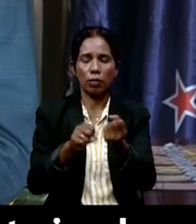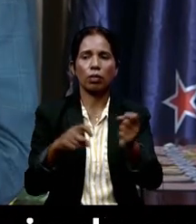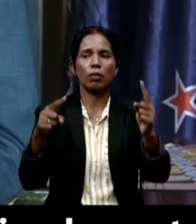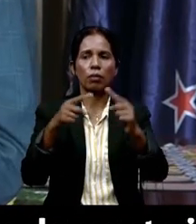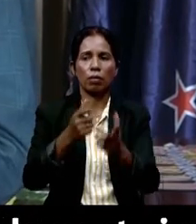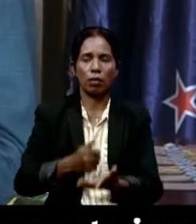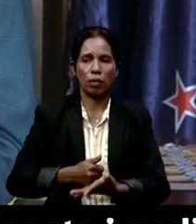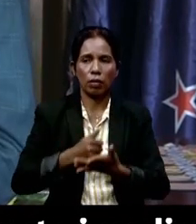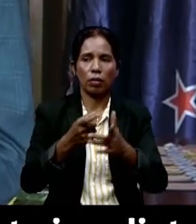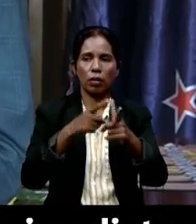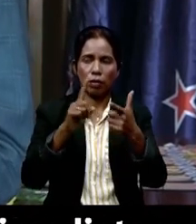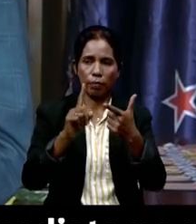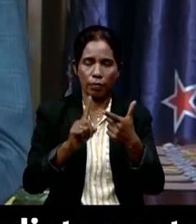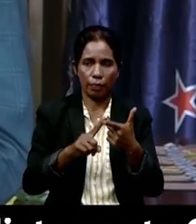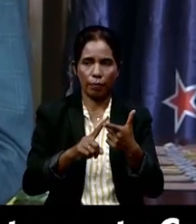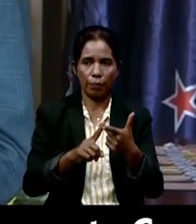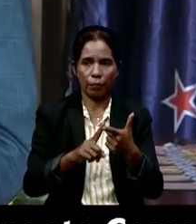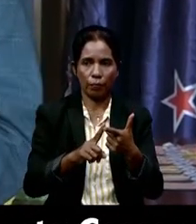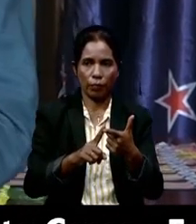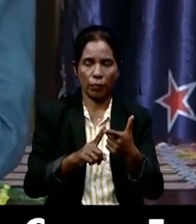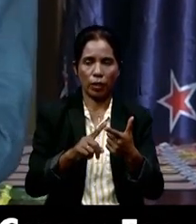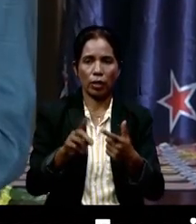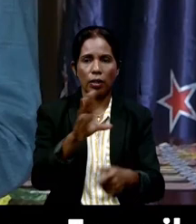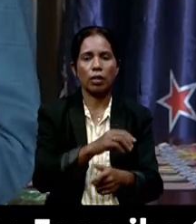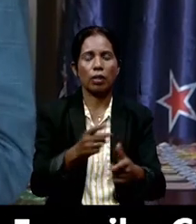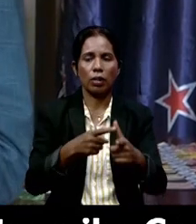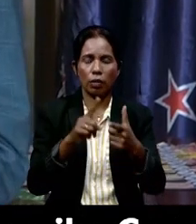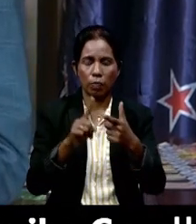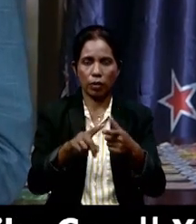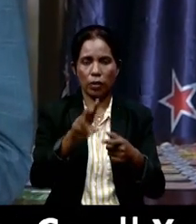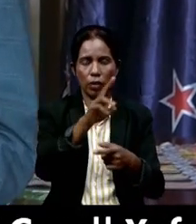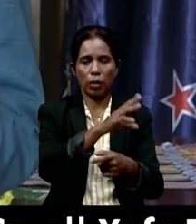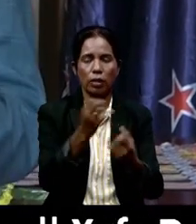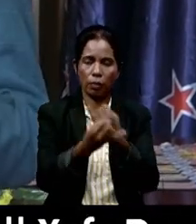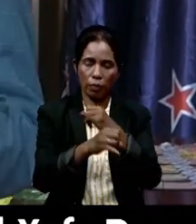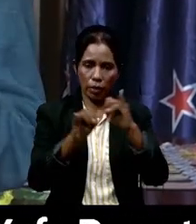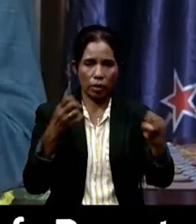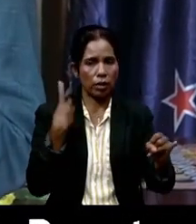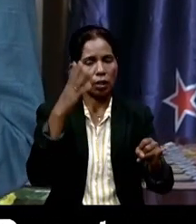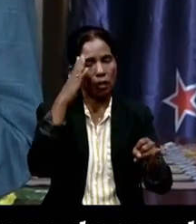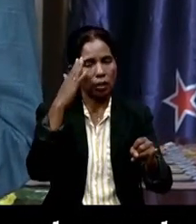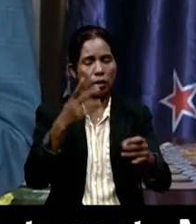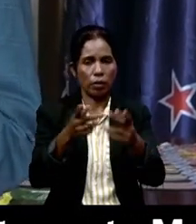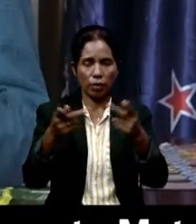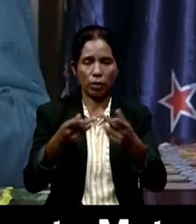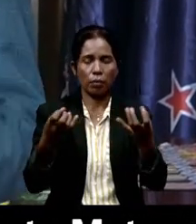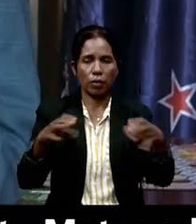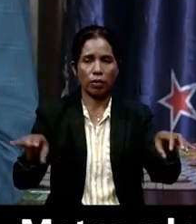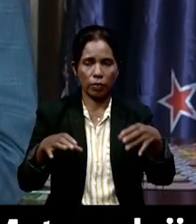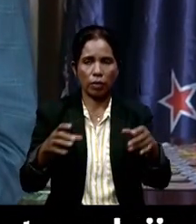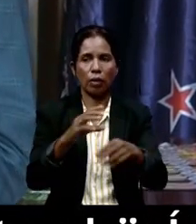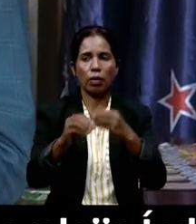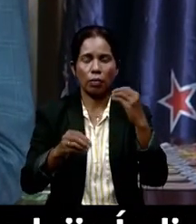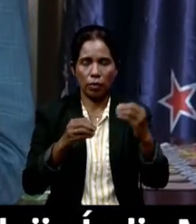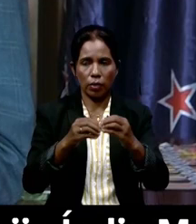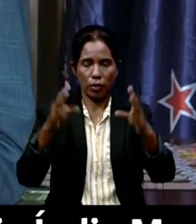apoio. Depois de eu com a Itatene Cartag e a área para com o serviço à moto e deu